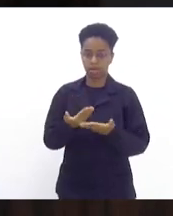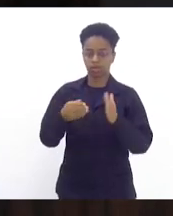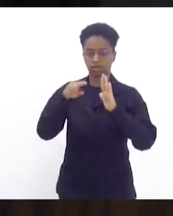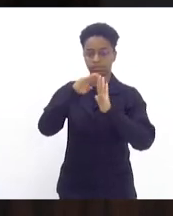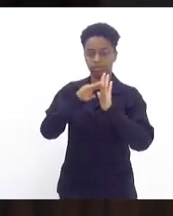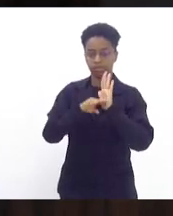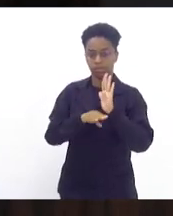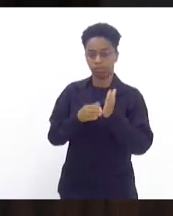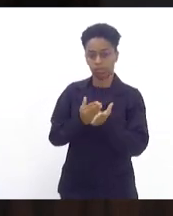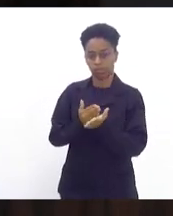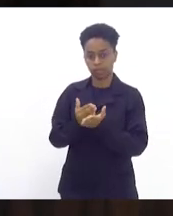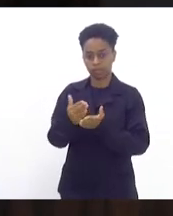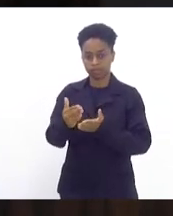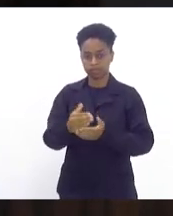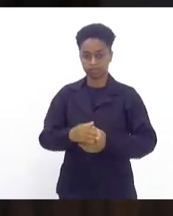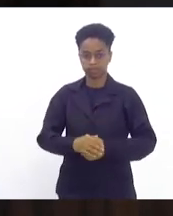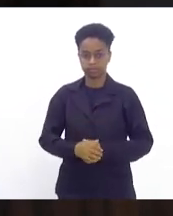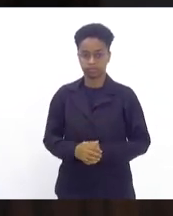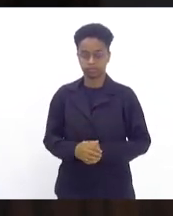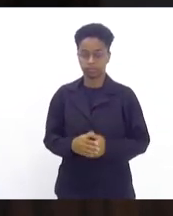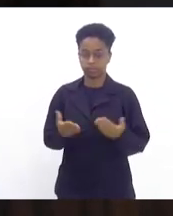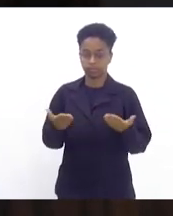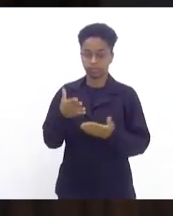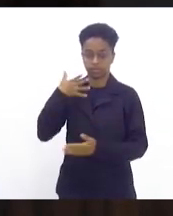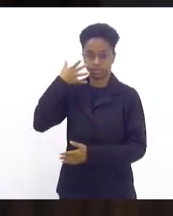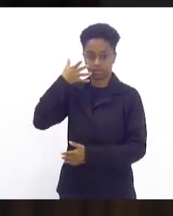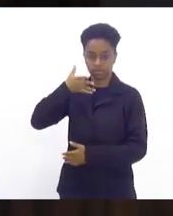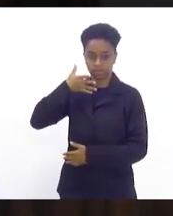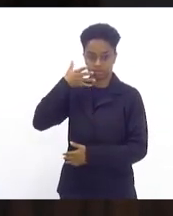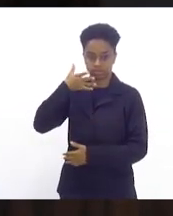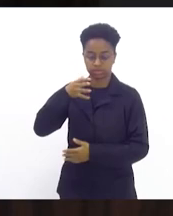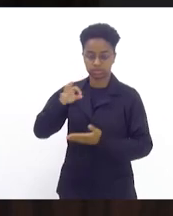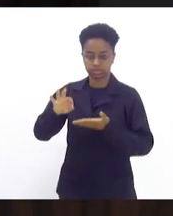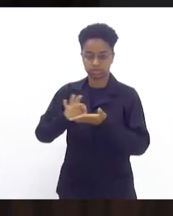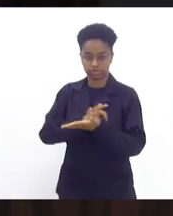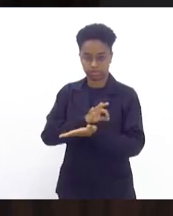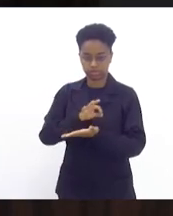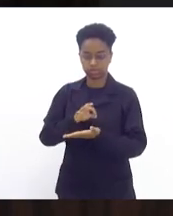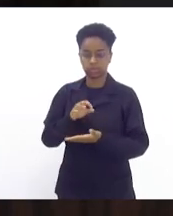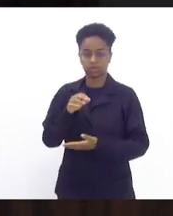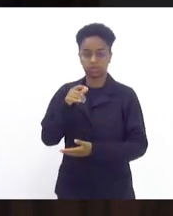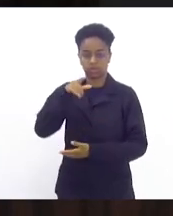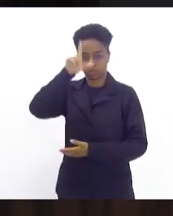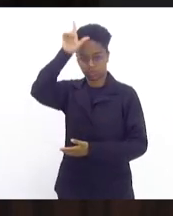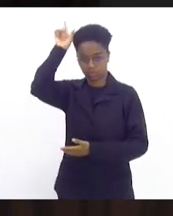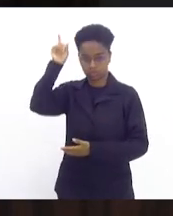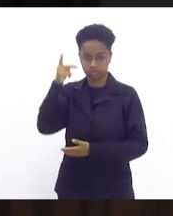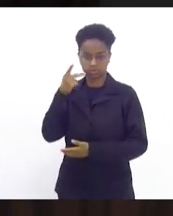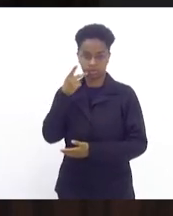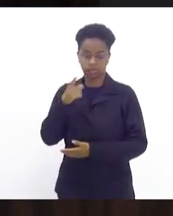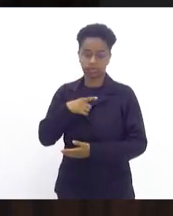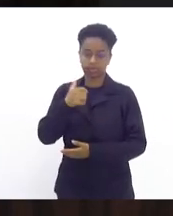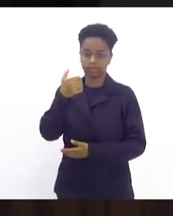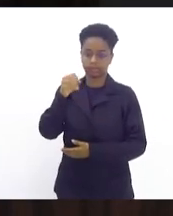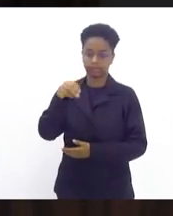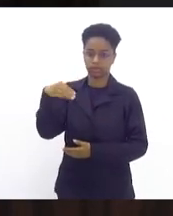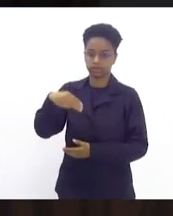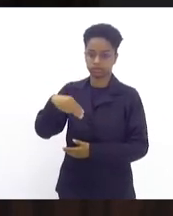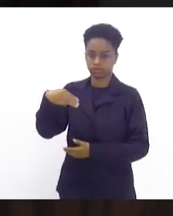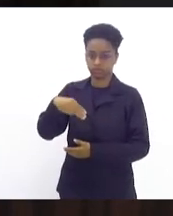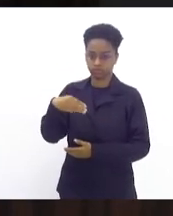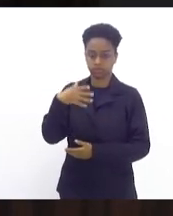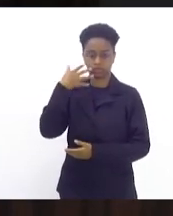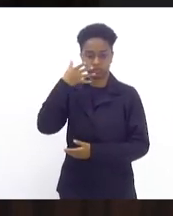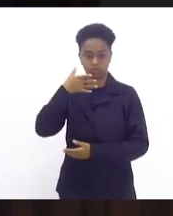expediente Inicial O próximo era do escrito é o nome Deputado Luiz Paulo que dispõe de 10 minutos